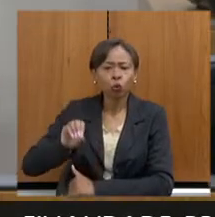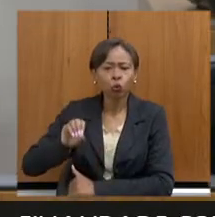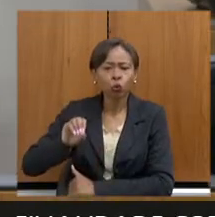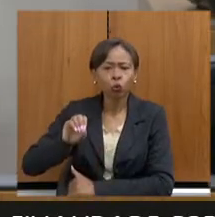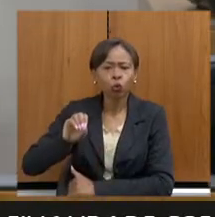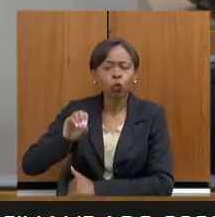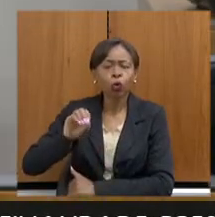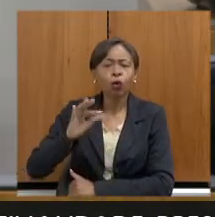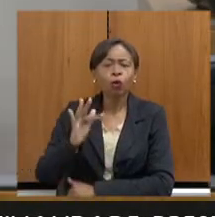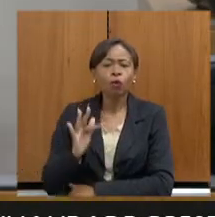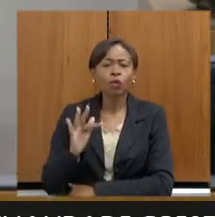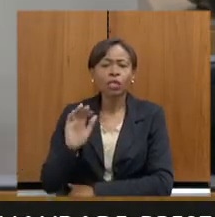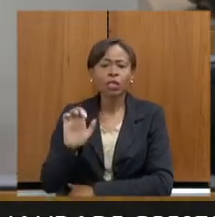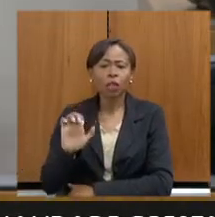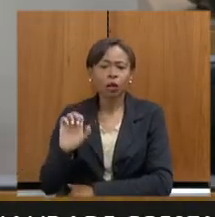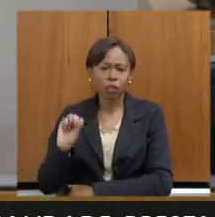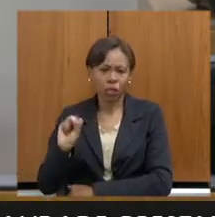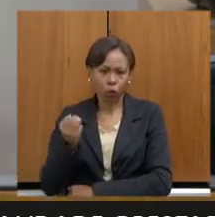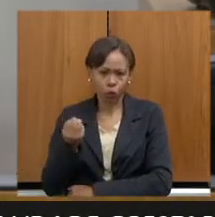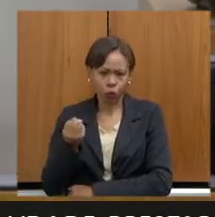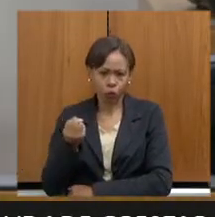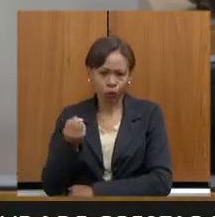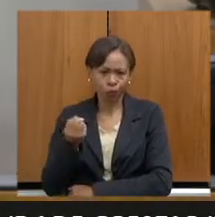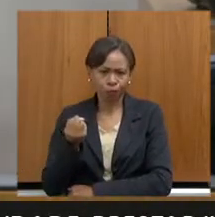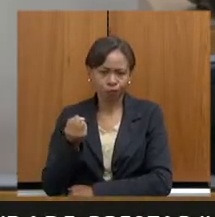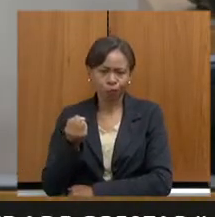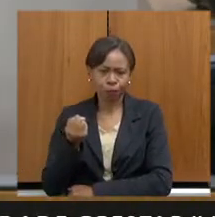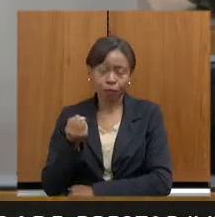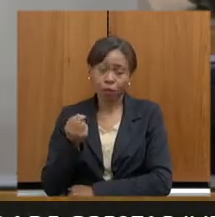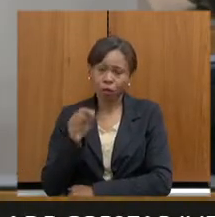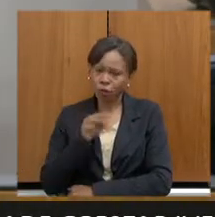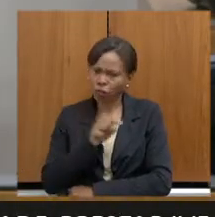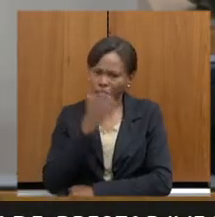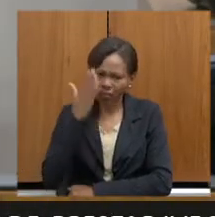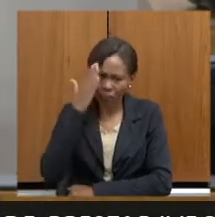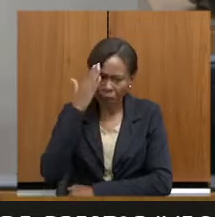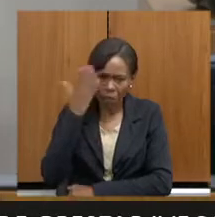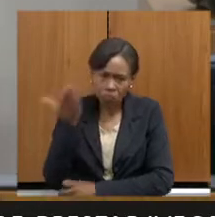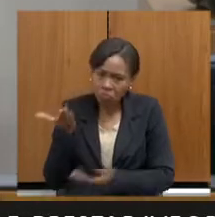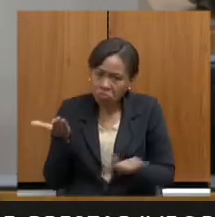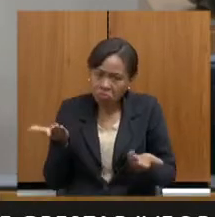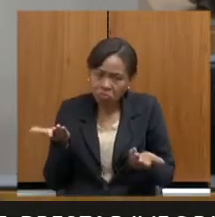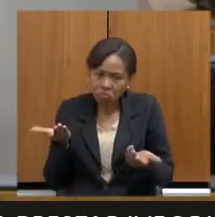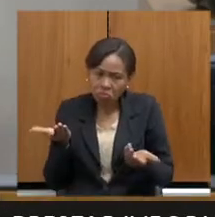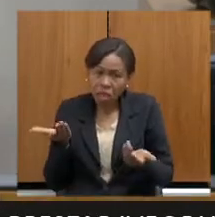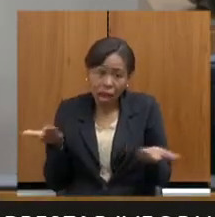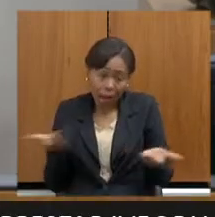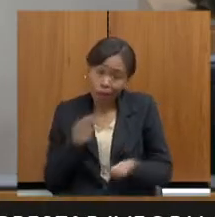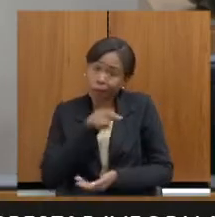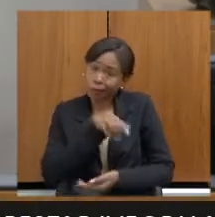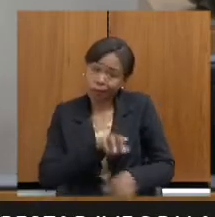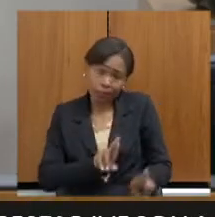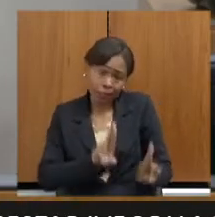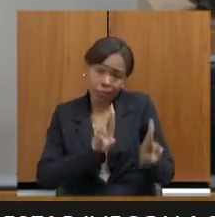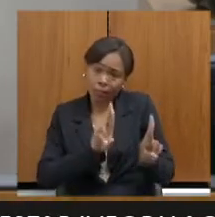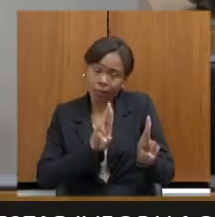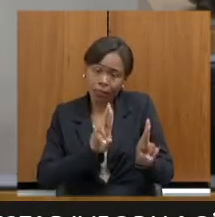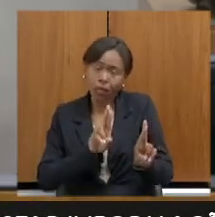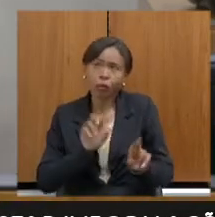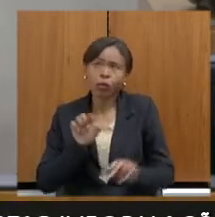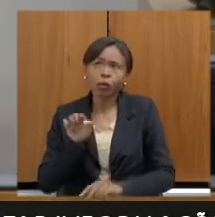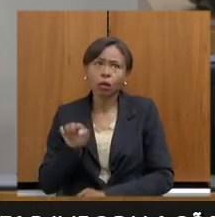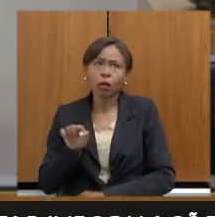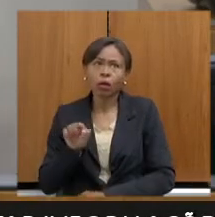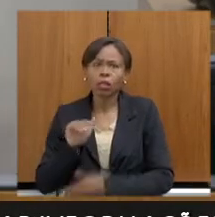disso então a bola for jogada para o senhor né eu entendo que é a feita a secretaria de